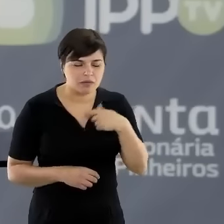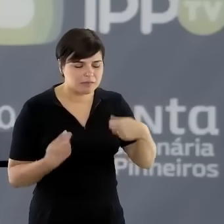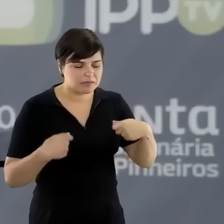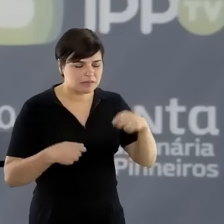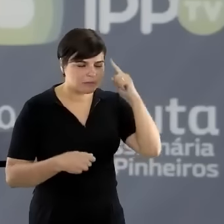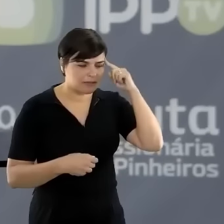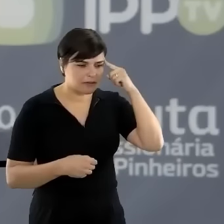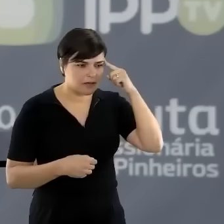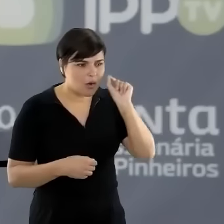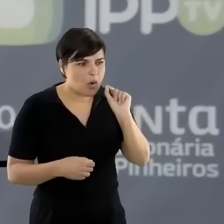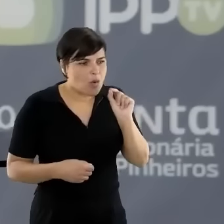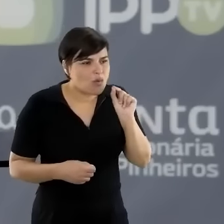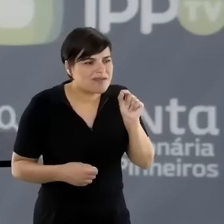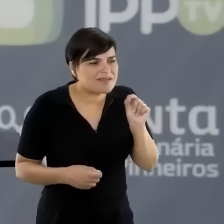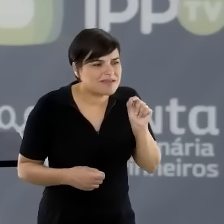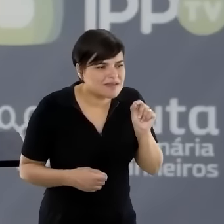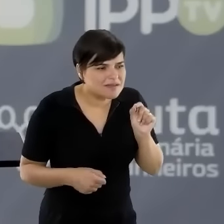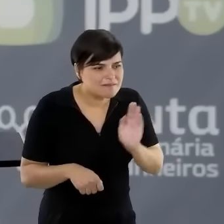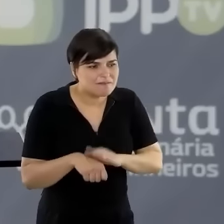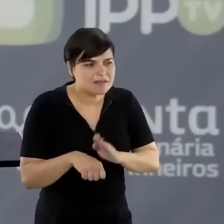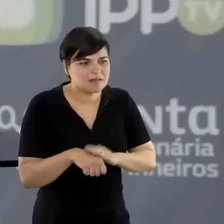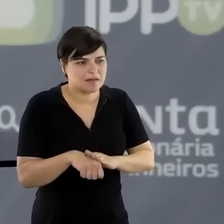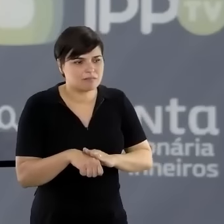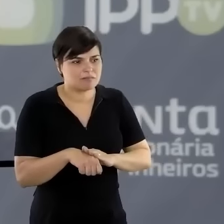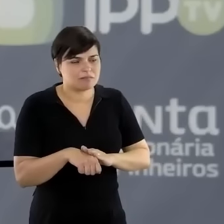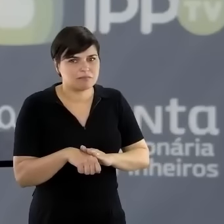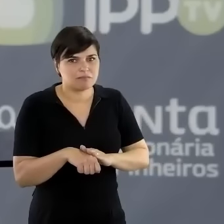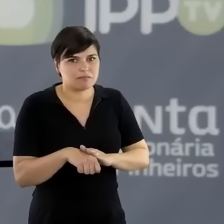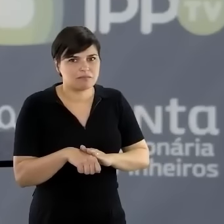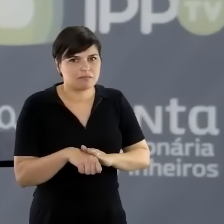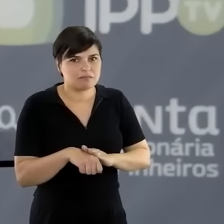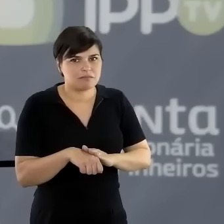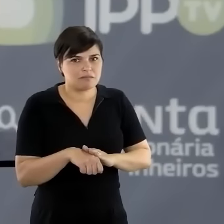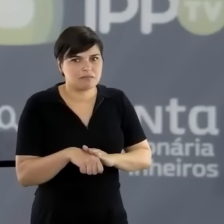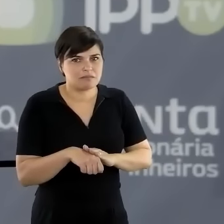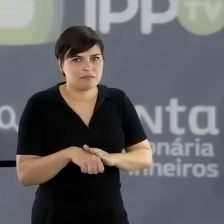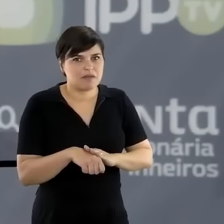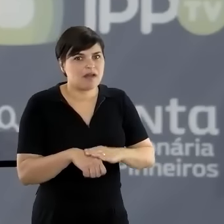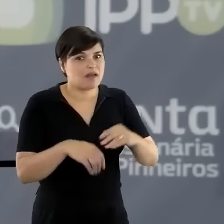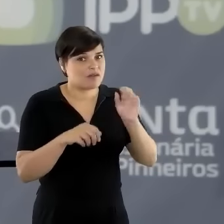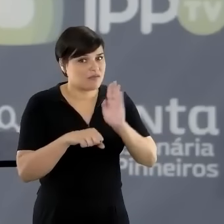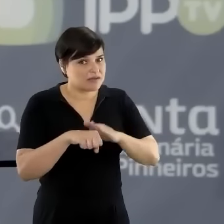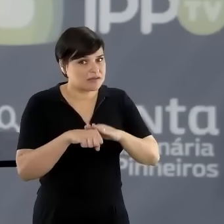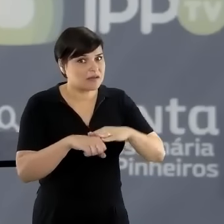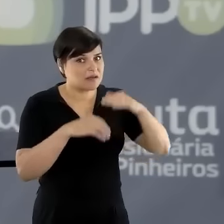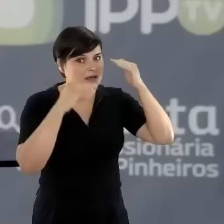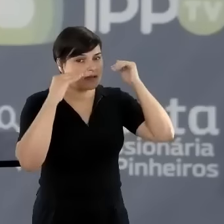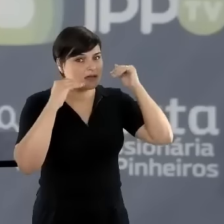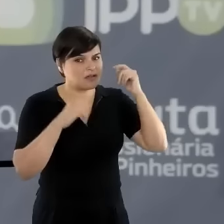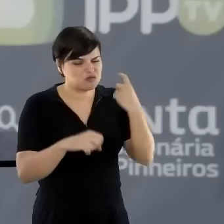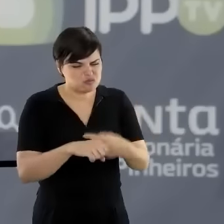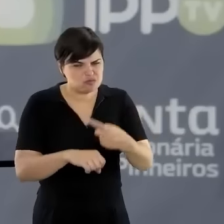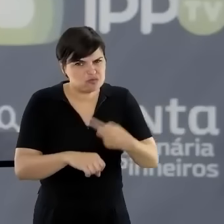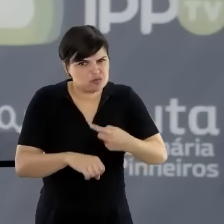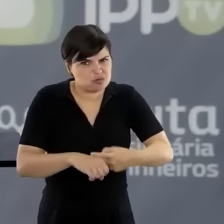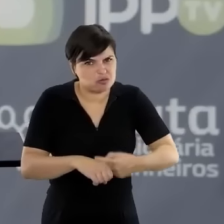o que vamos fazer continuar brigados com Deus endurecidos